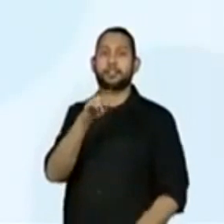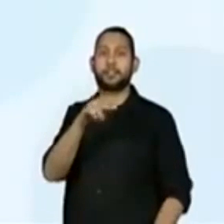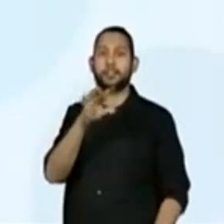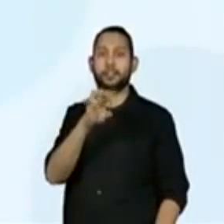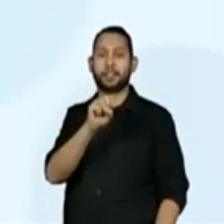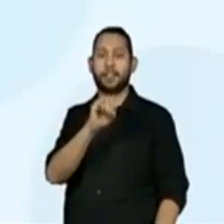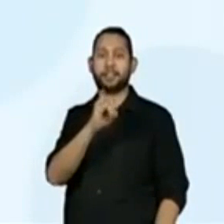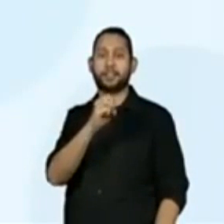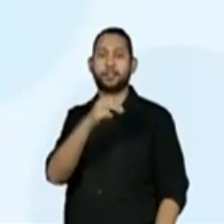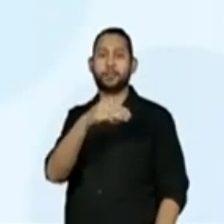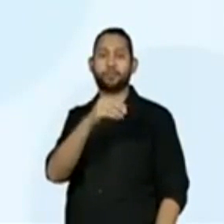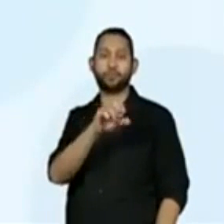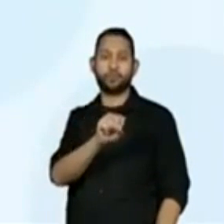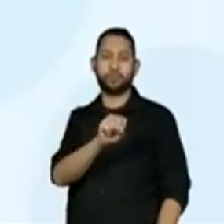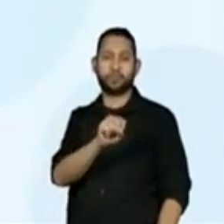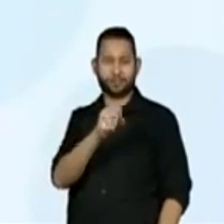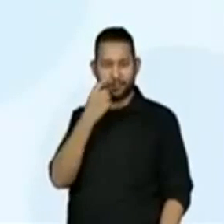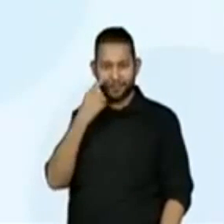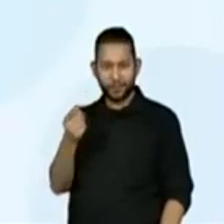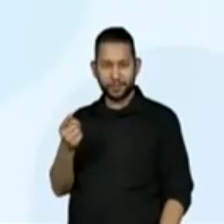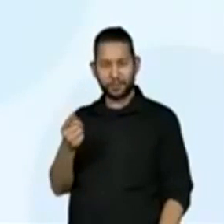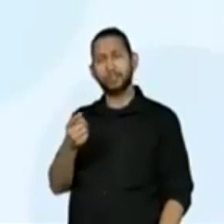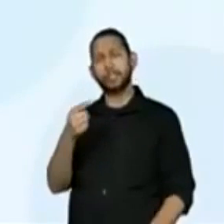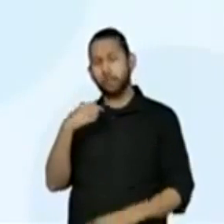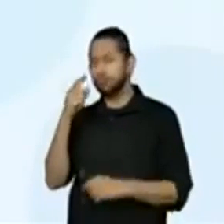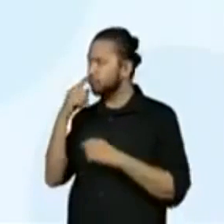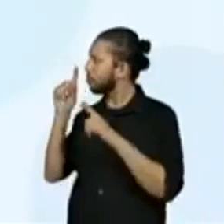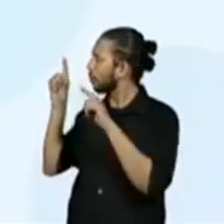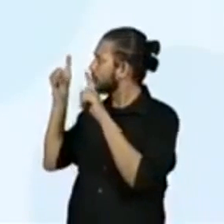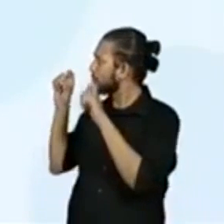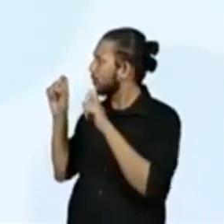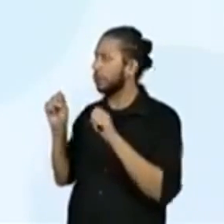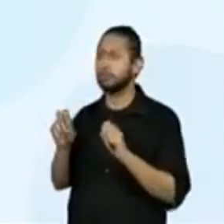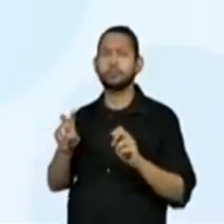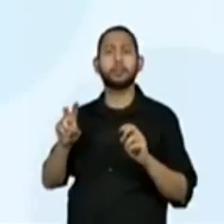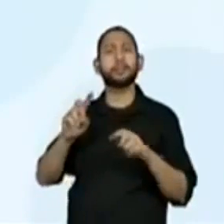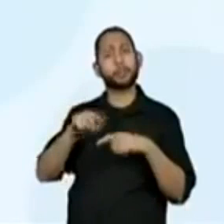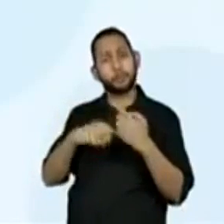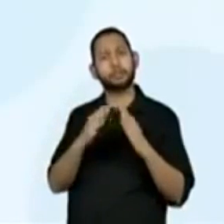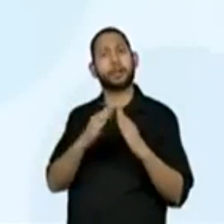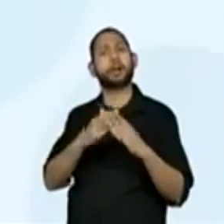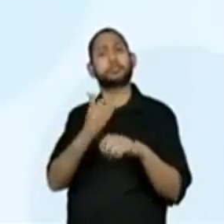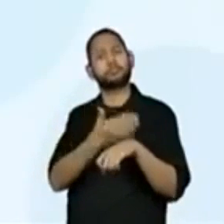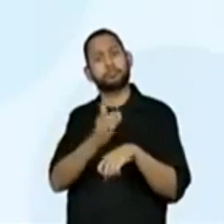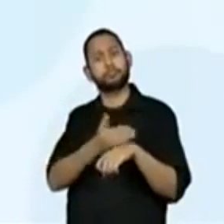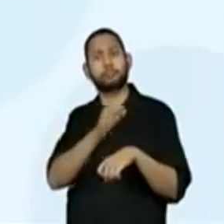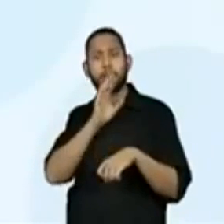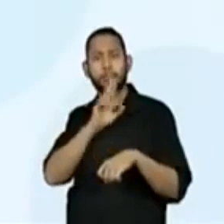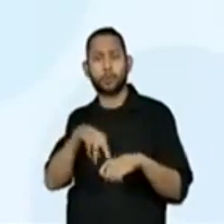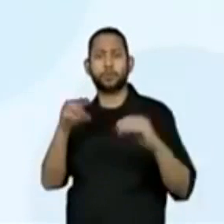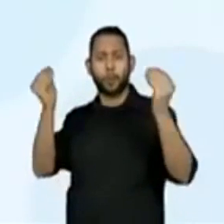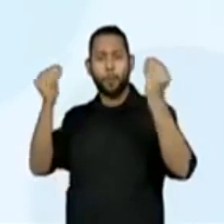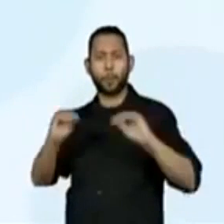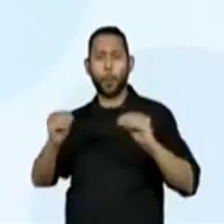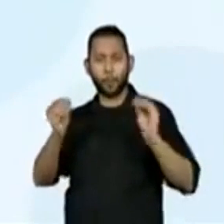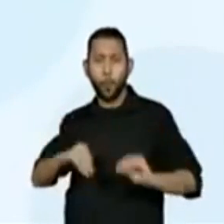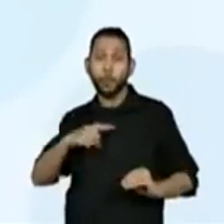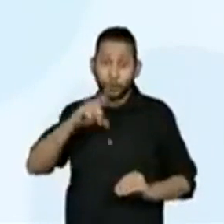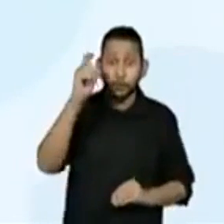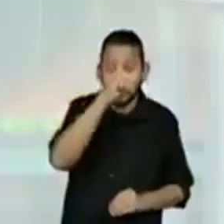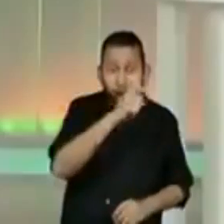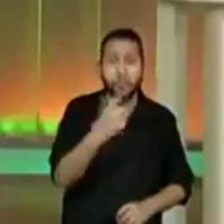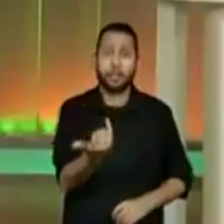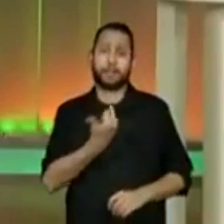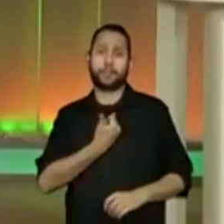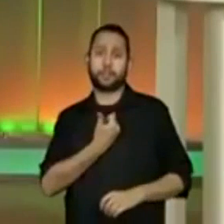façam no caderno bem legal e pode preencher com esses outros números que nós temos aqui na telinha. Certo,